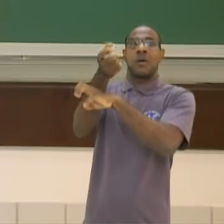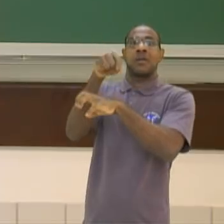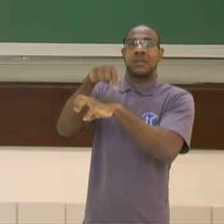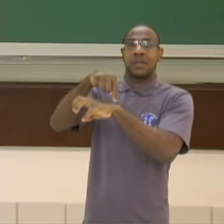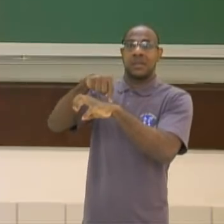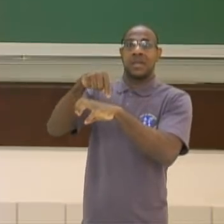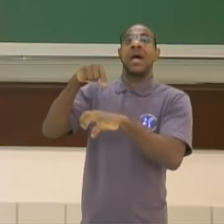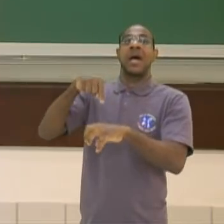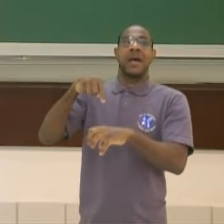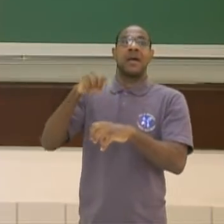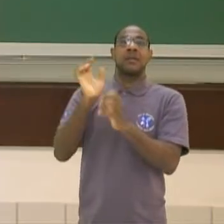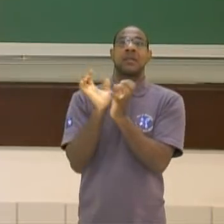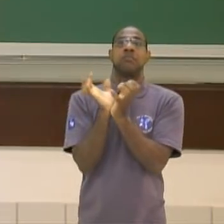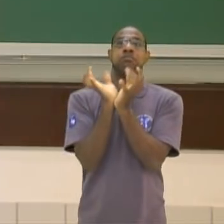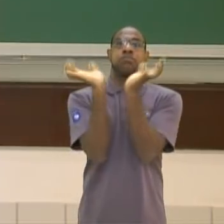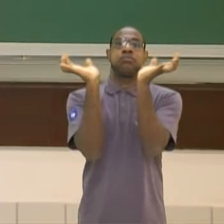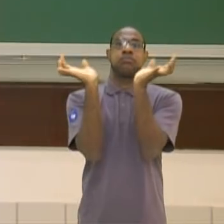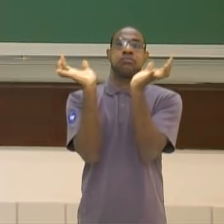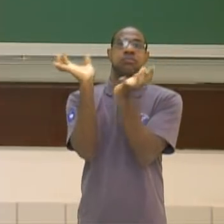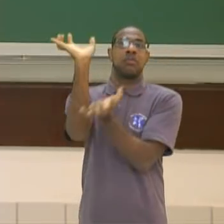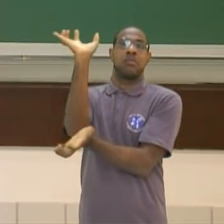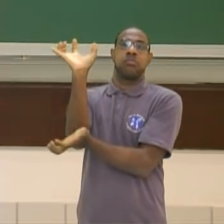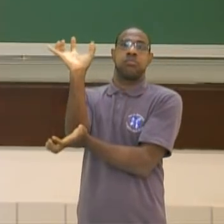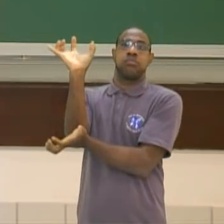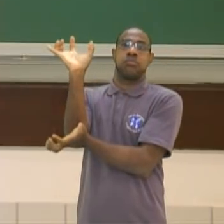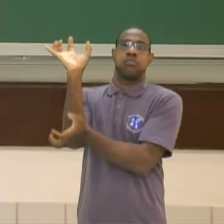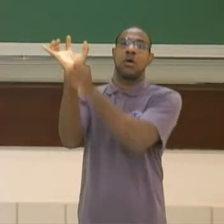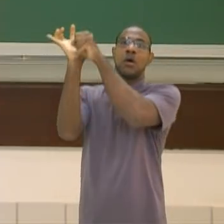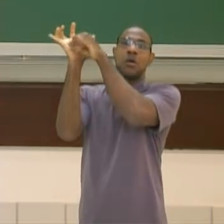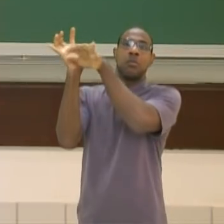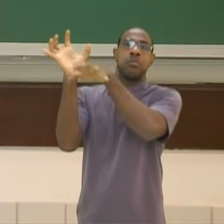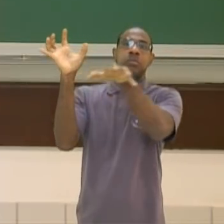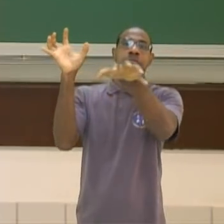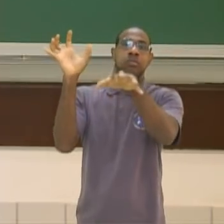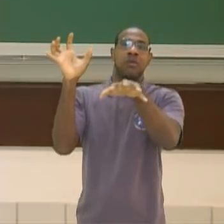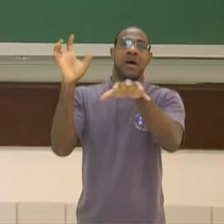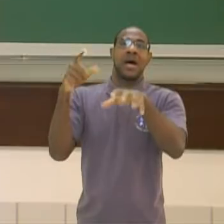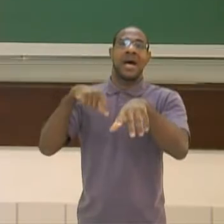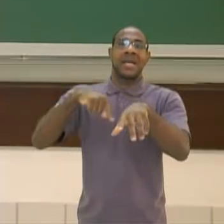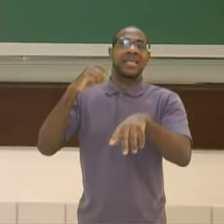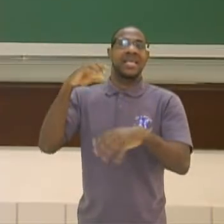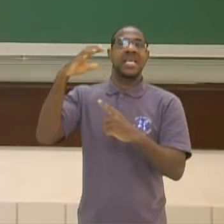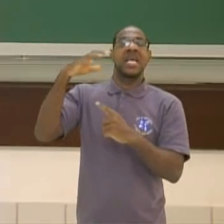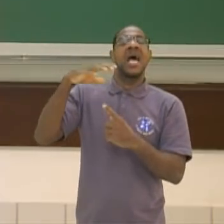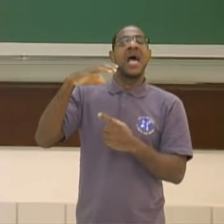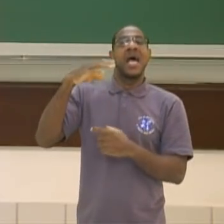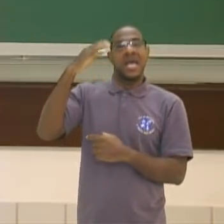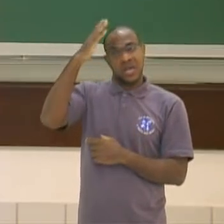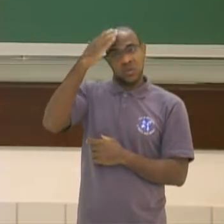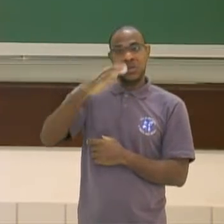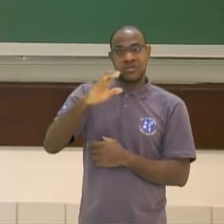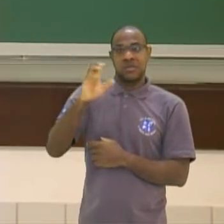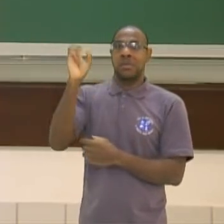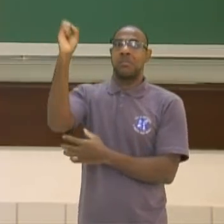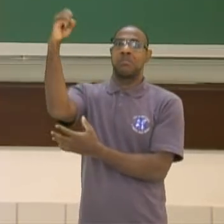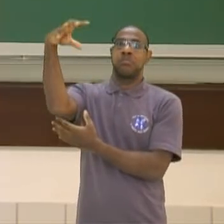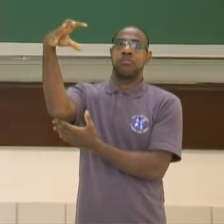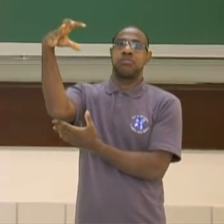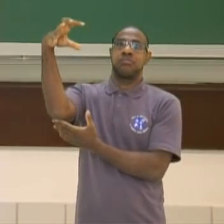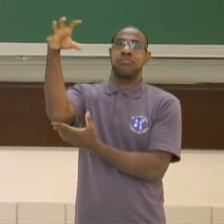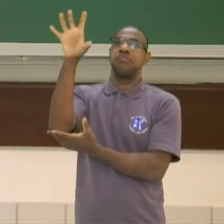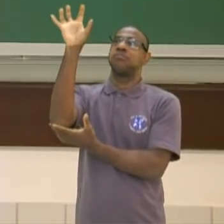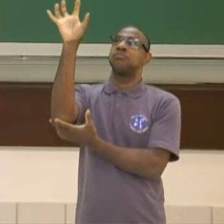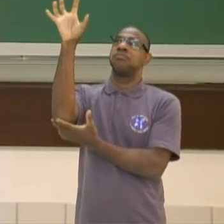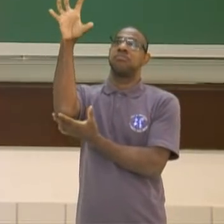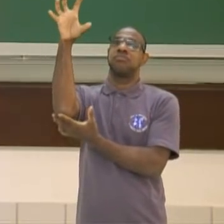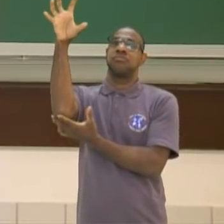em Curitiba que transmite ondas de rádio. E aí na sua região, na sua casa,